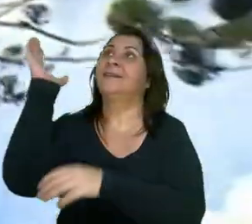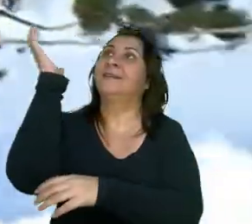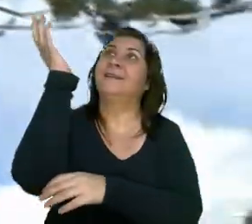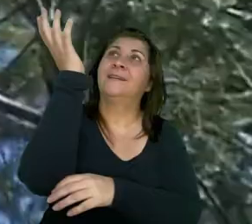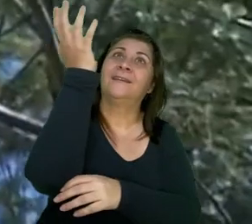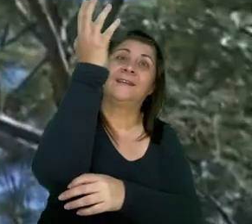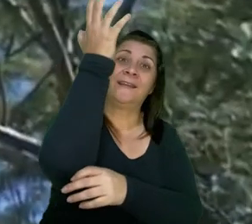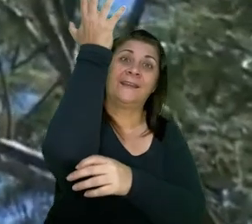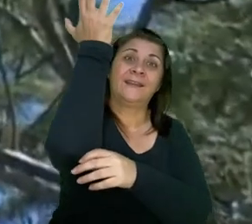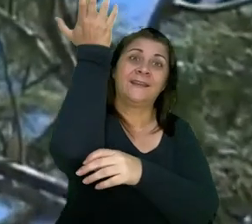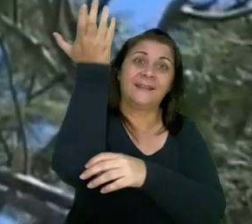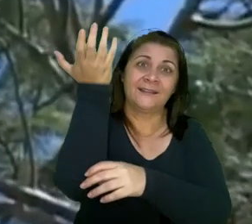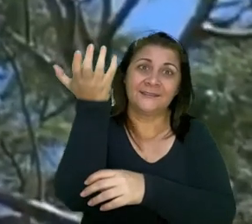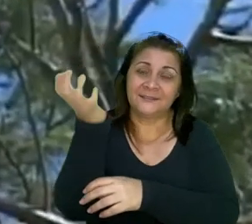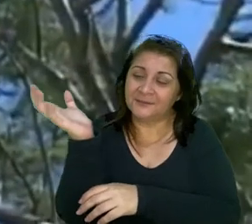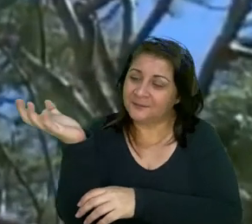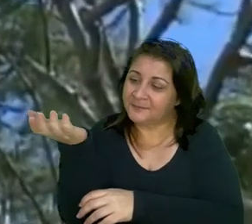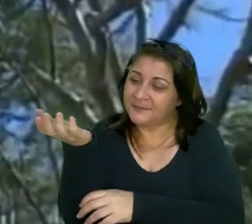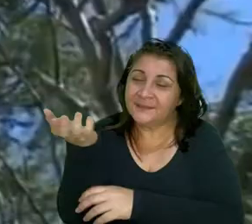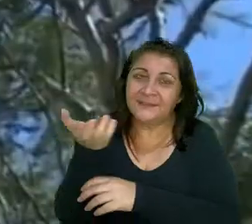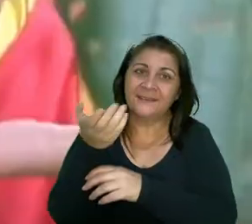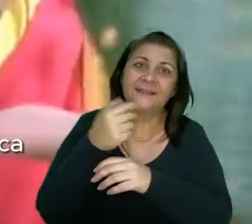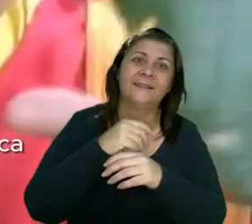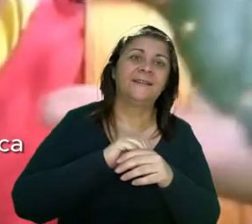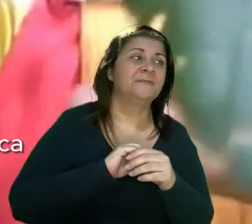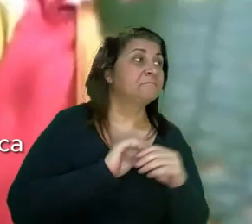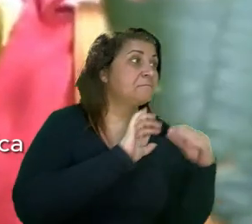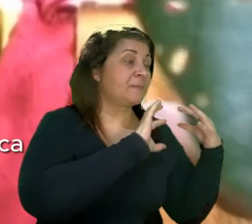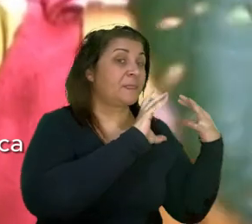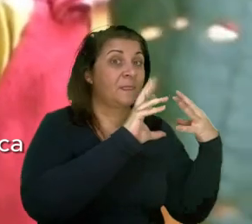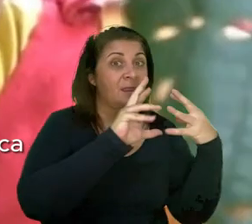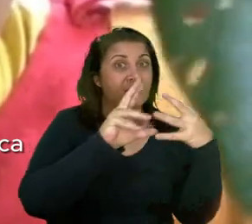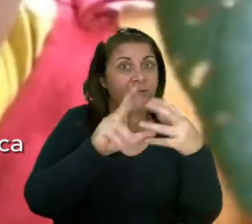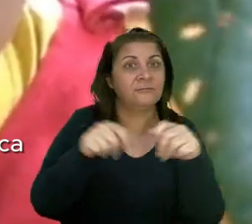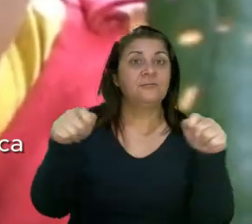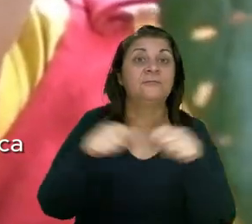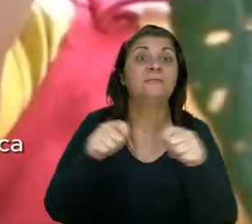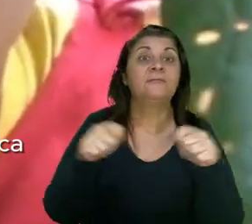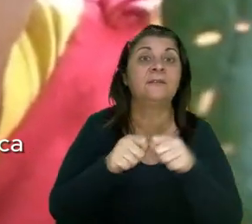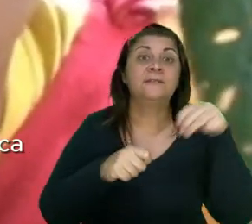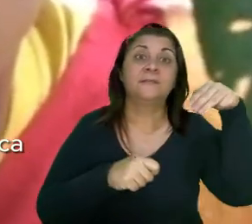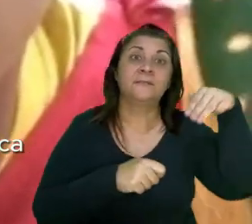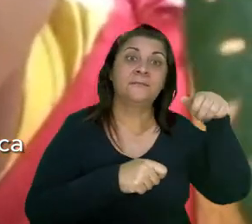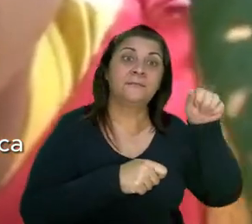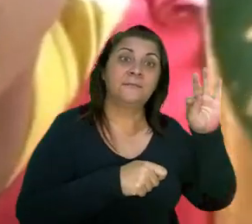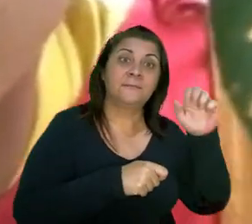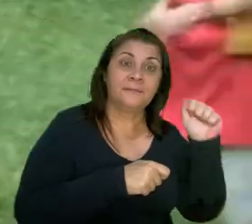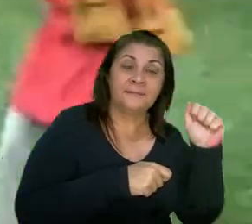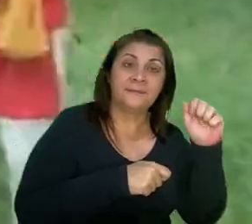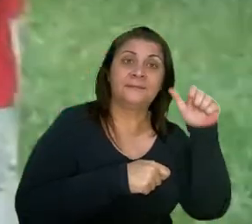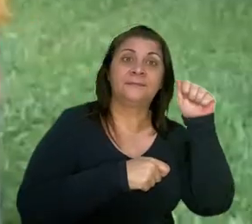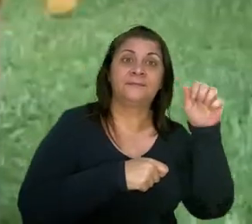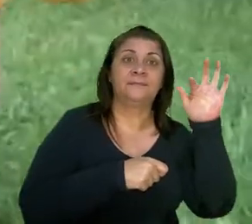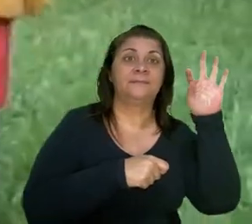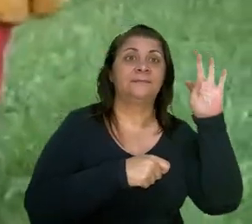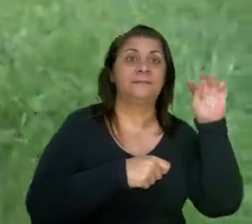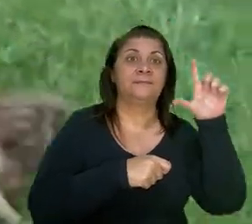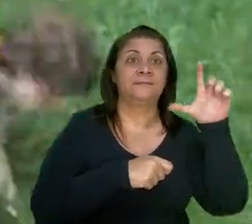araucária, guapuru. Tudo isso forma a Mata Atlântica.